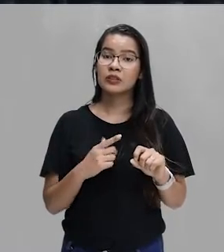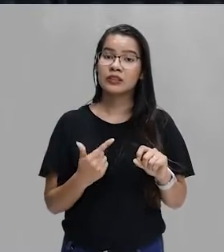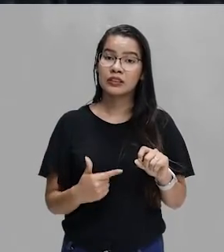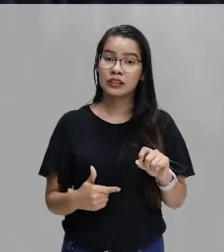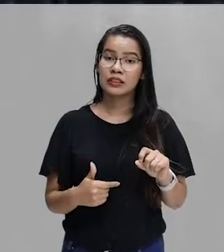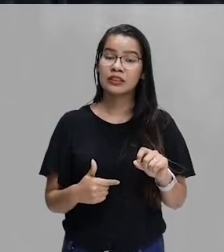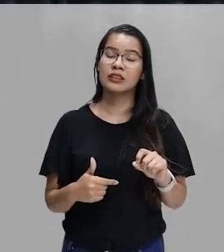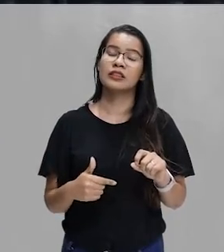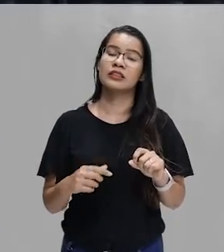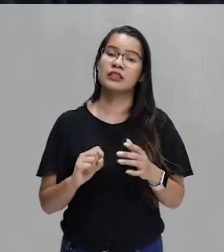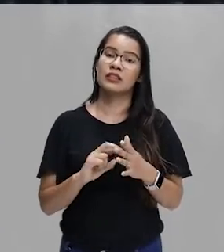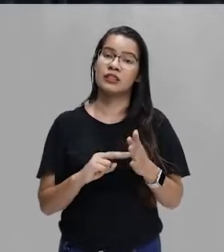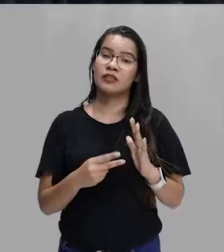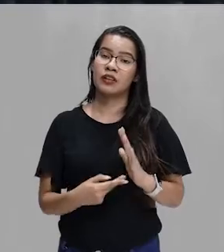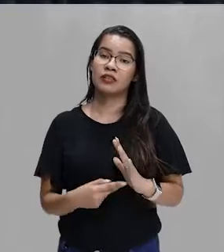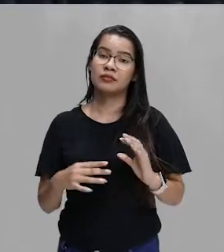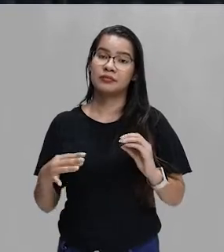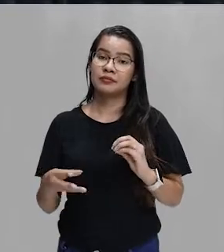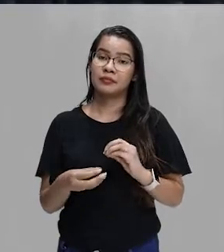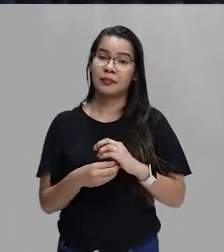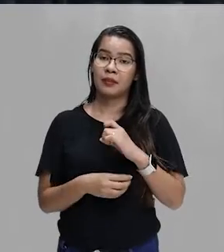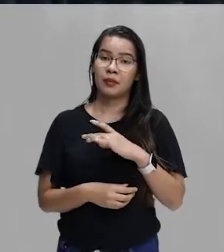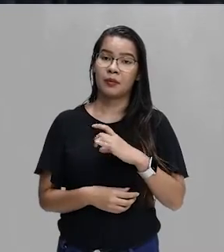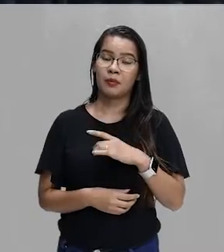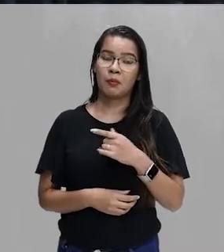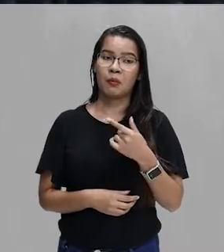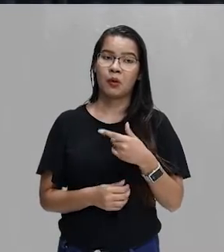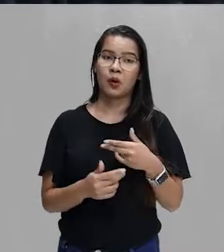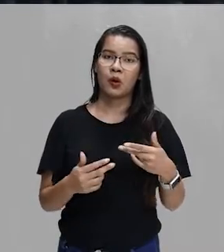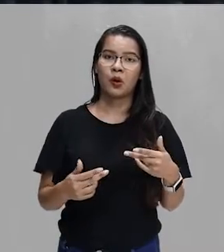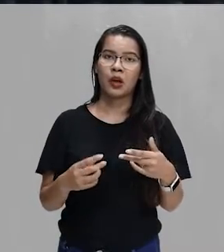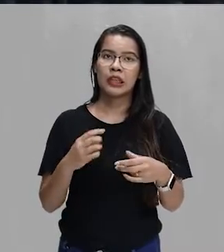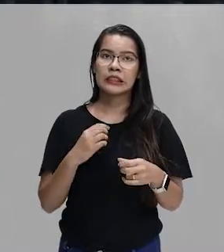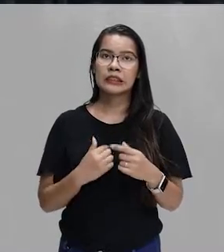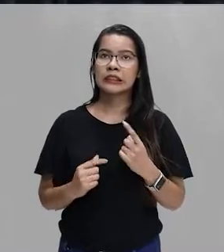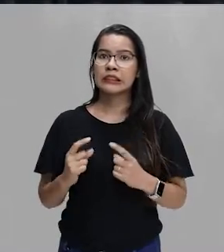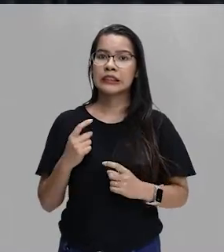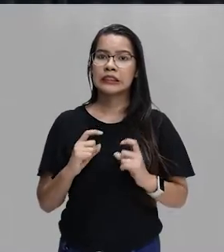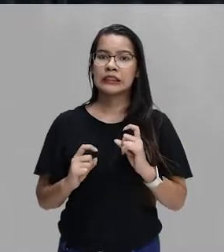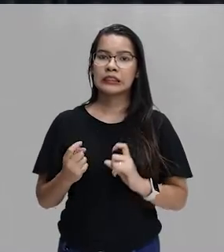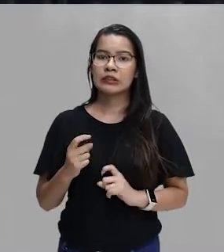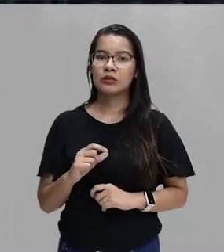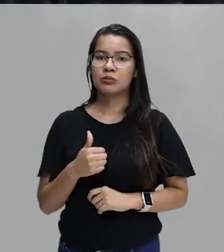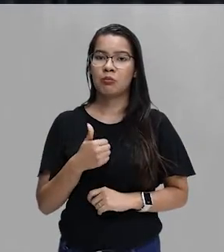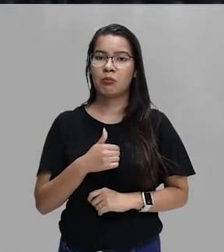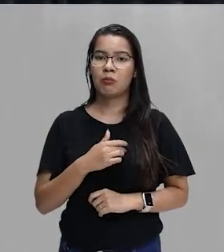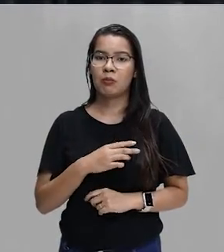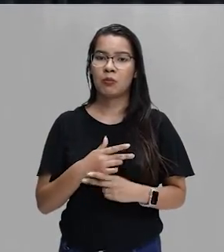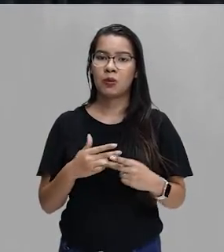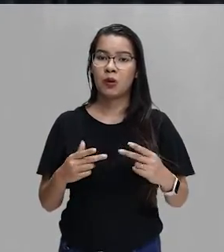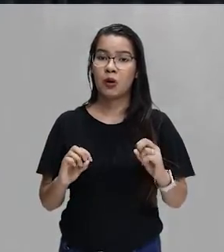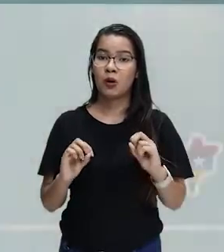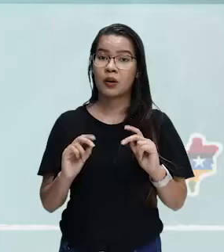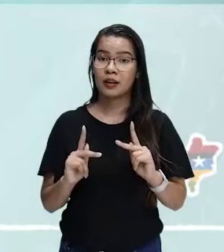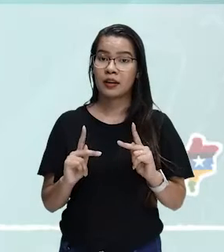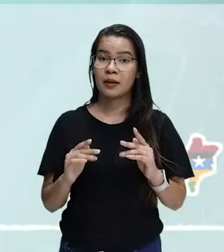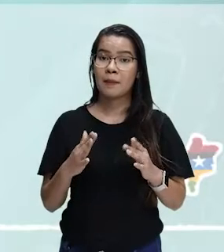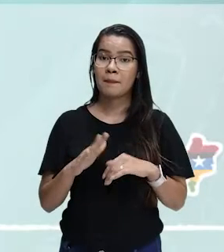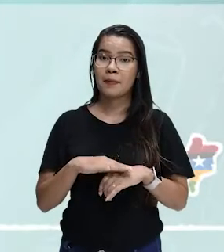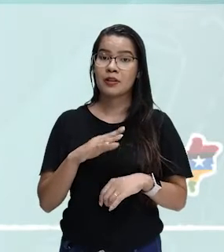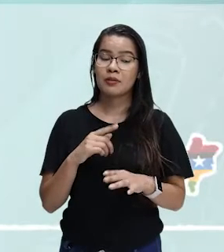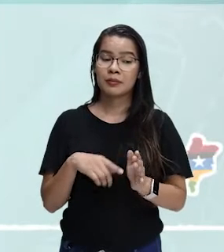têm sentido completo. Medo de alguma coisa, receio de alguma coisa, certo? Ok, mais uma questão?